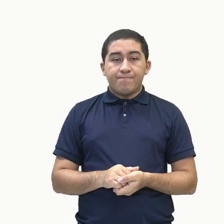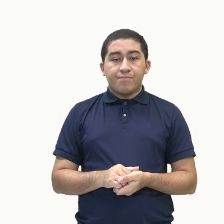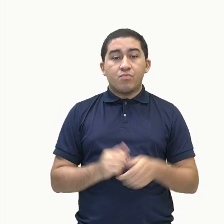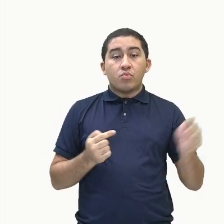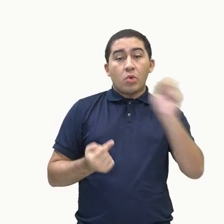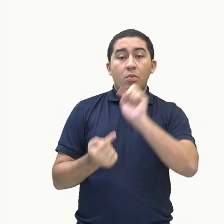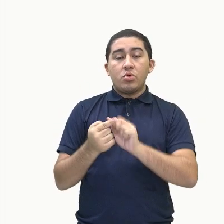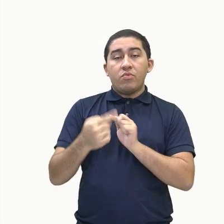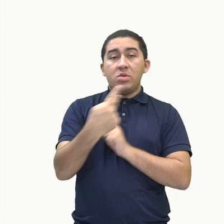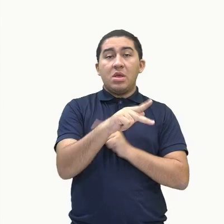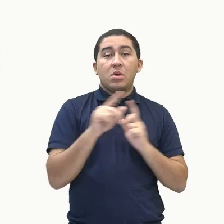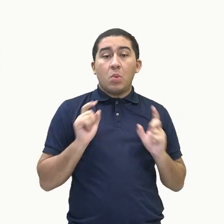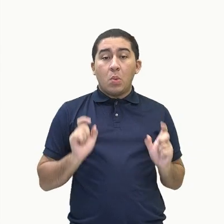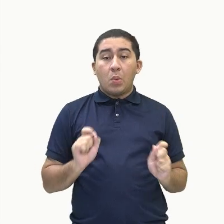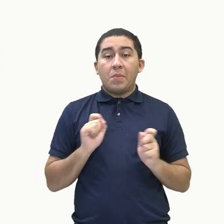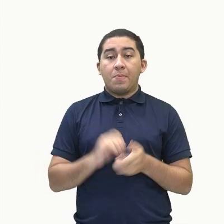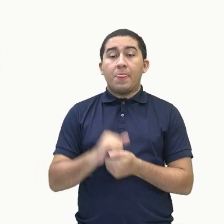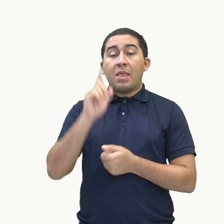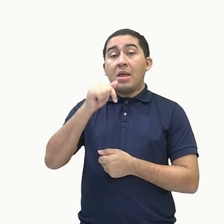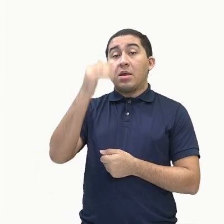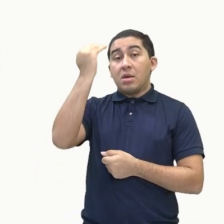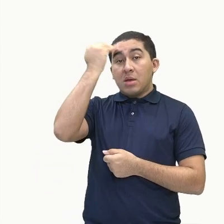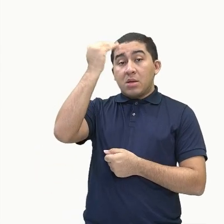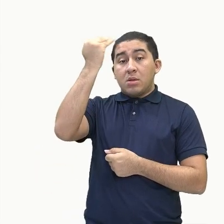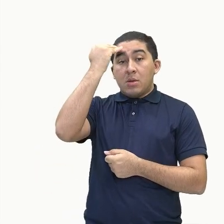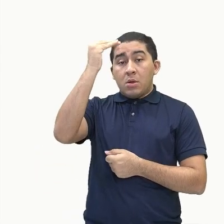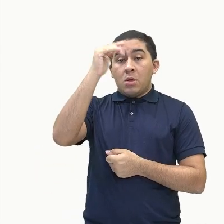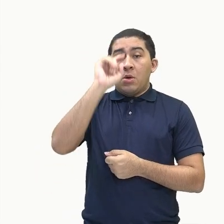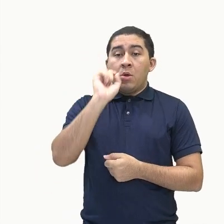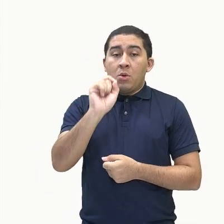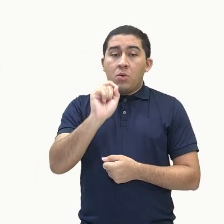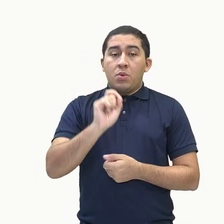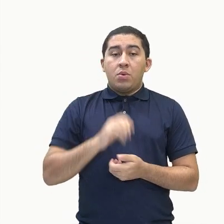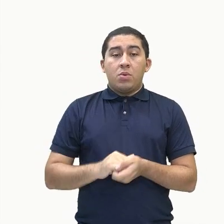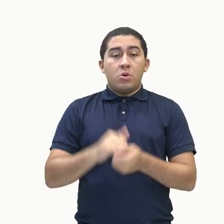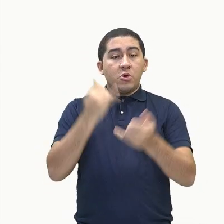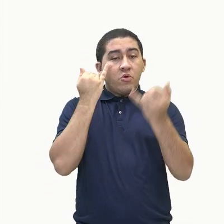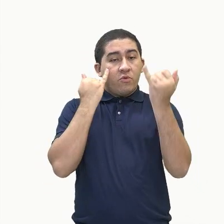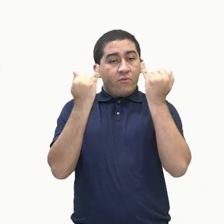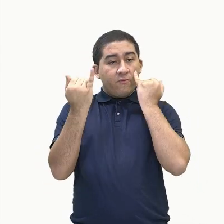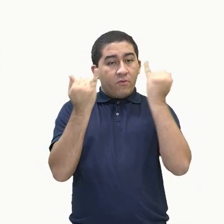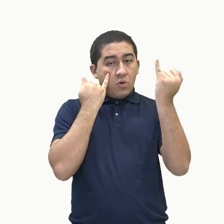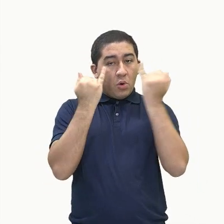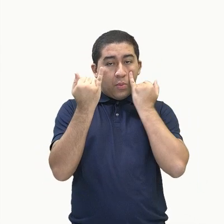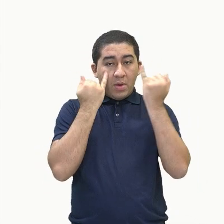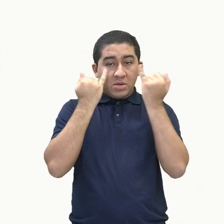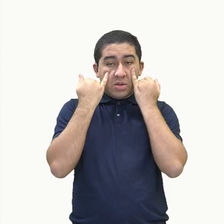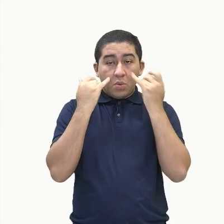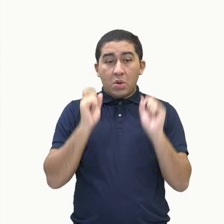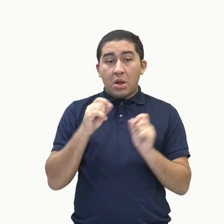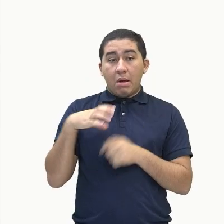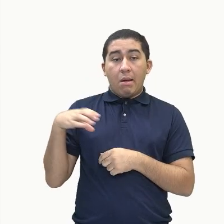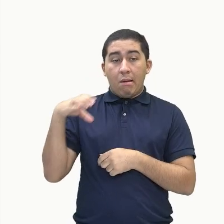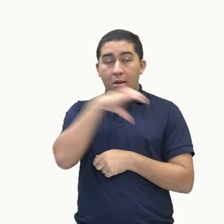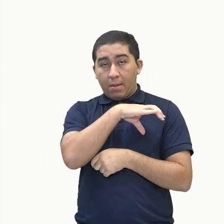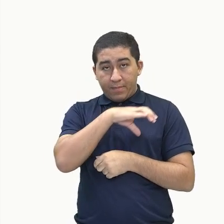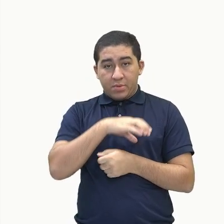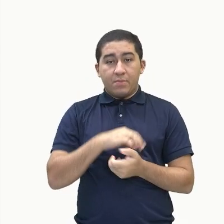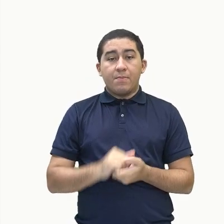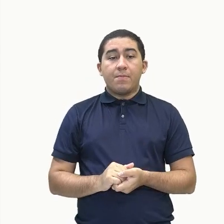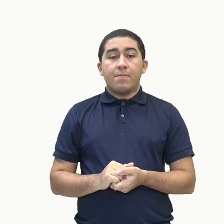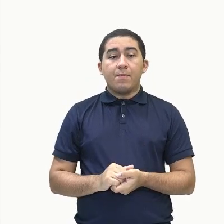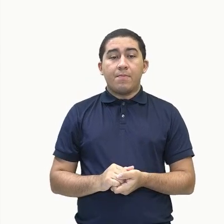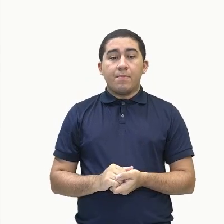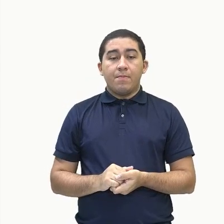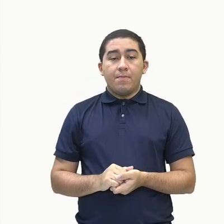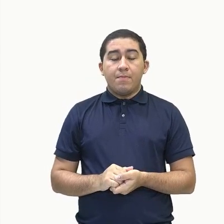eles ajudam a entender dados e informações de forma rápida, né?